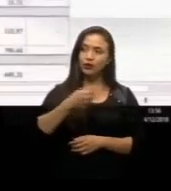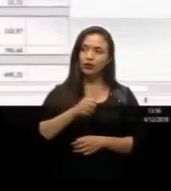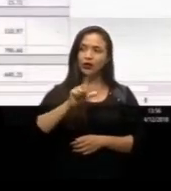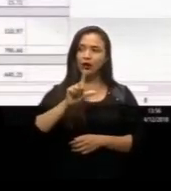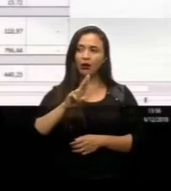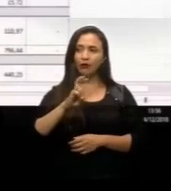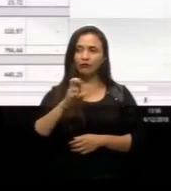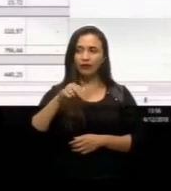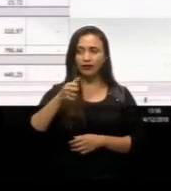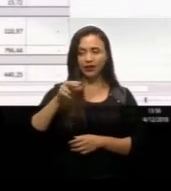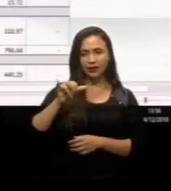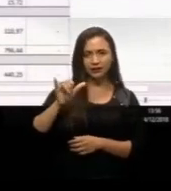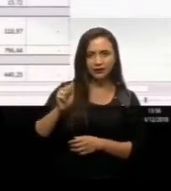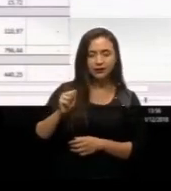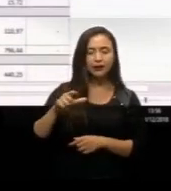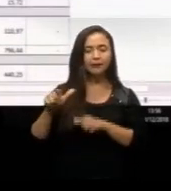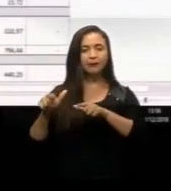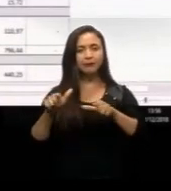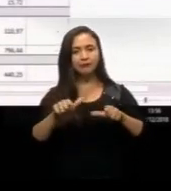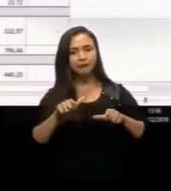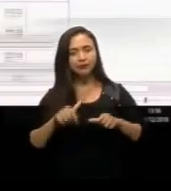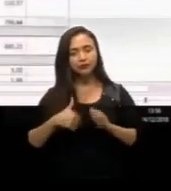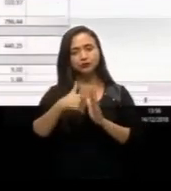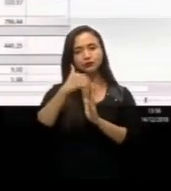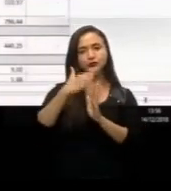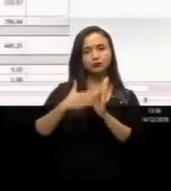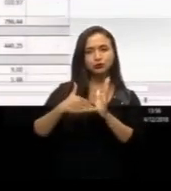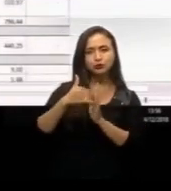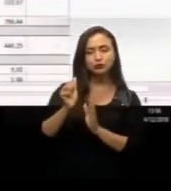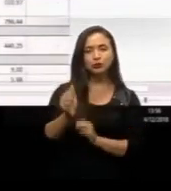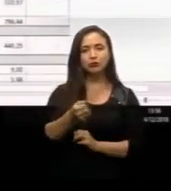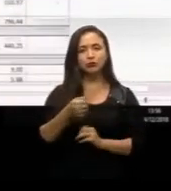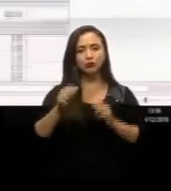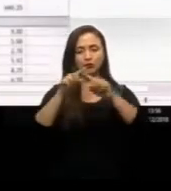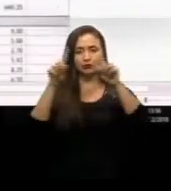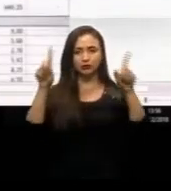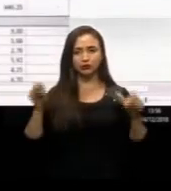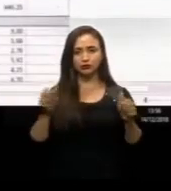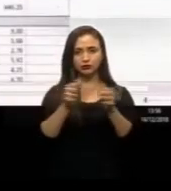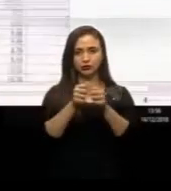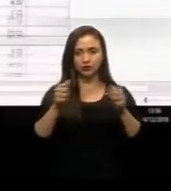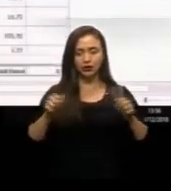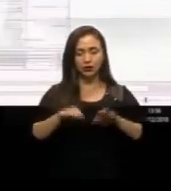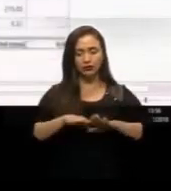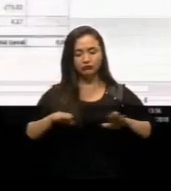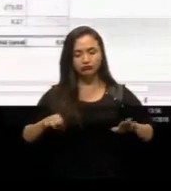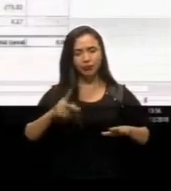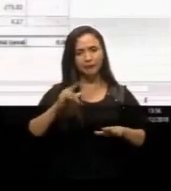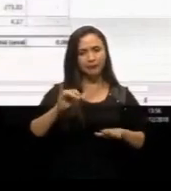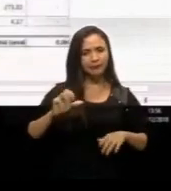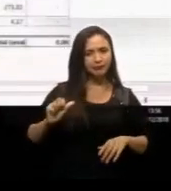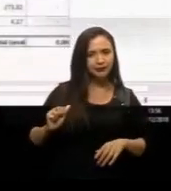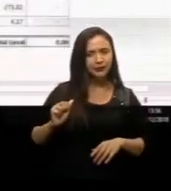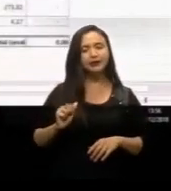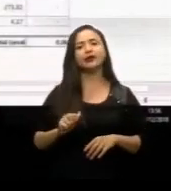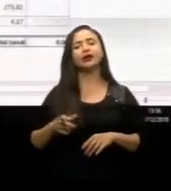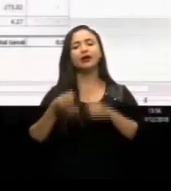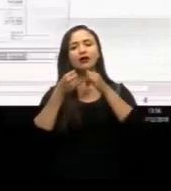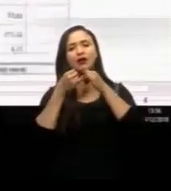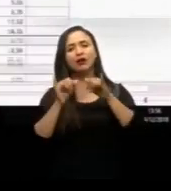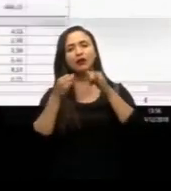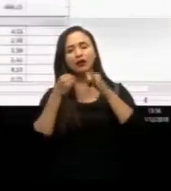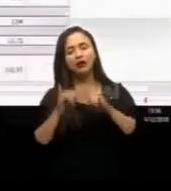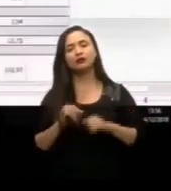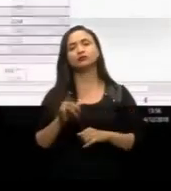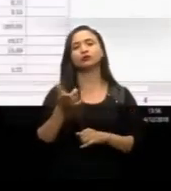reboco, piso, pintura, portas e janelas, bancadas e pias, hidráulico, elétrico,